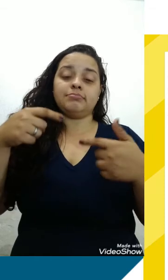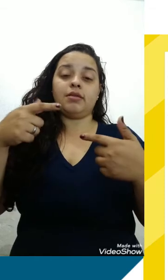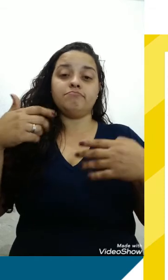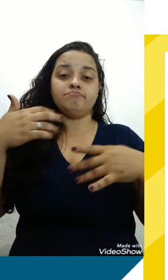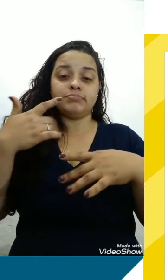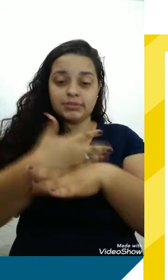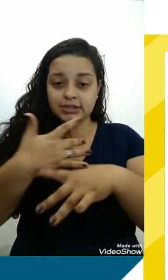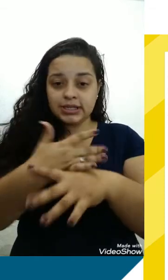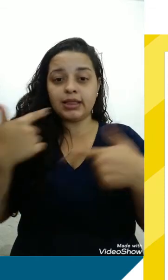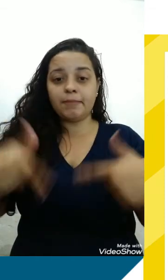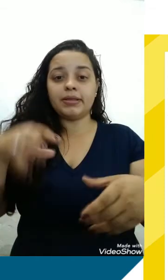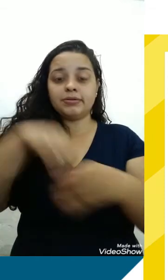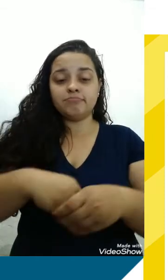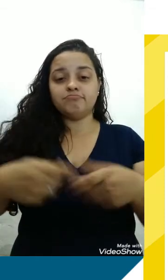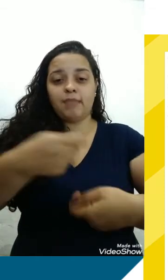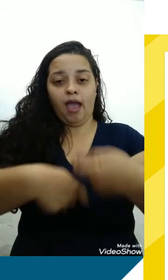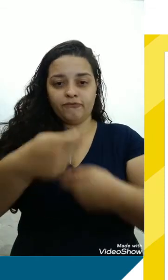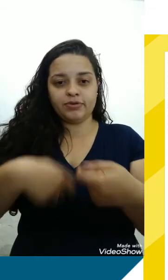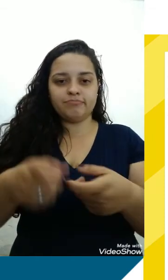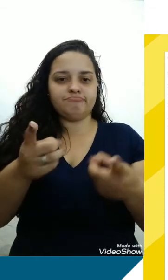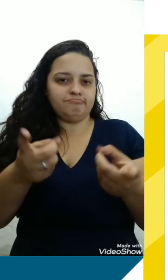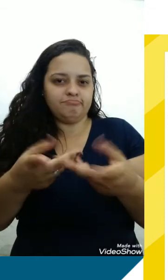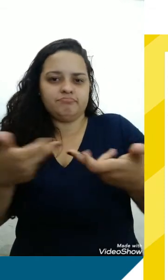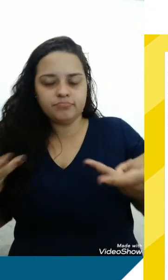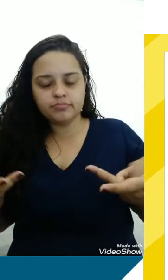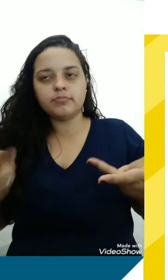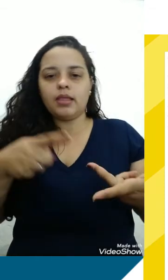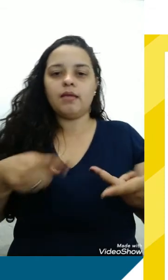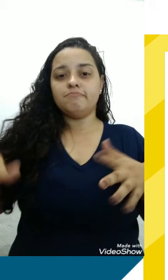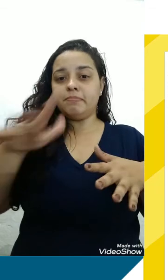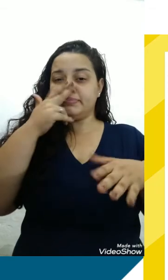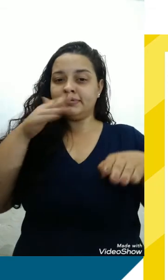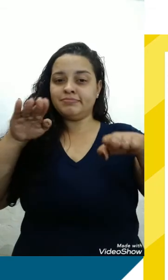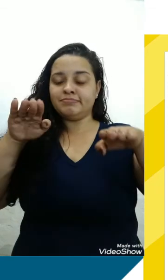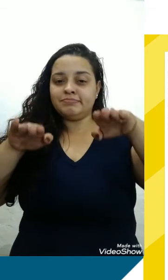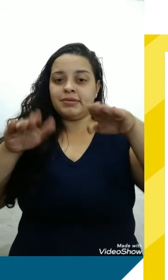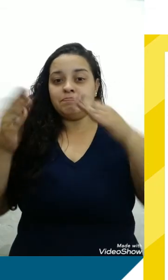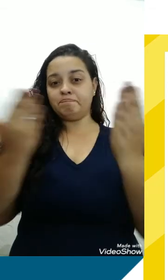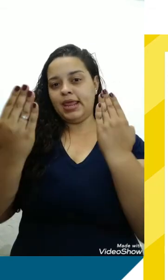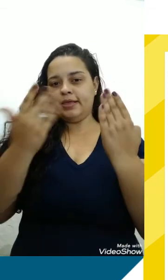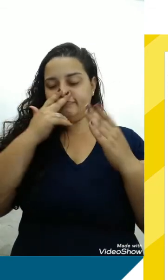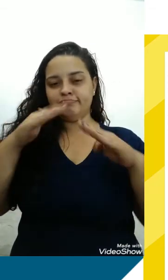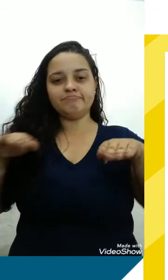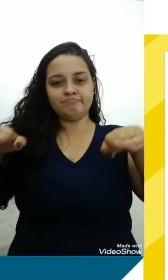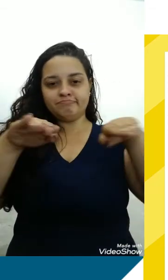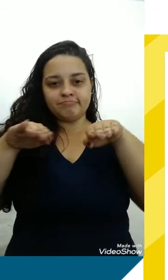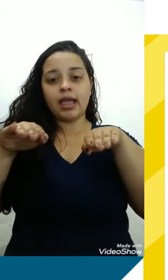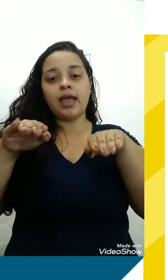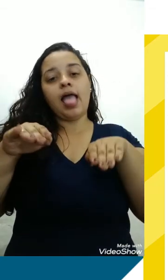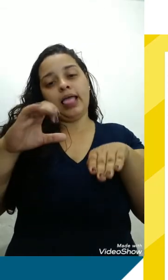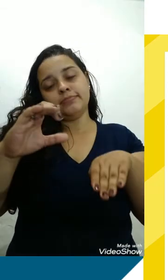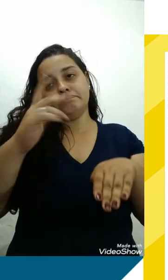comércio no Brasil durante esse período. Então, a gente já poderia afirmar que a alternativa C é uma